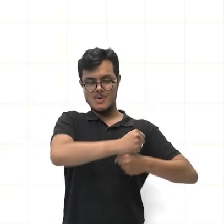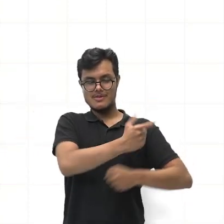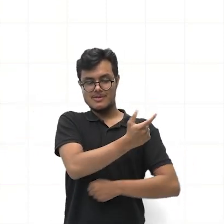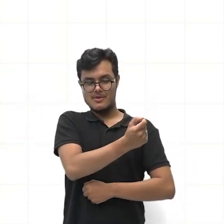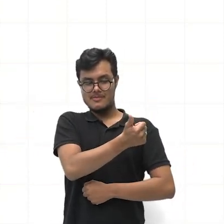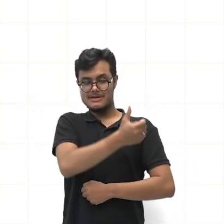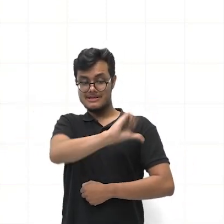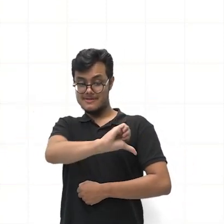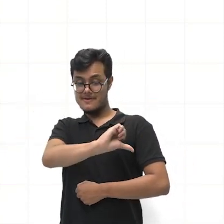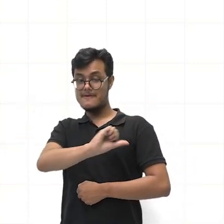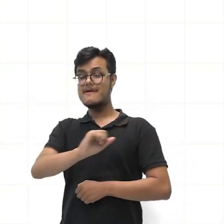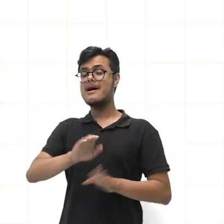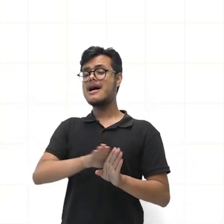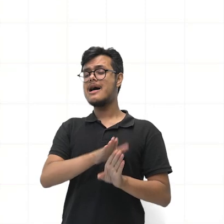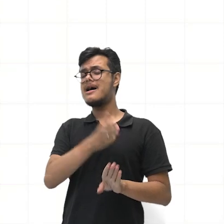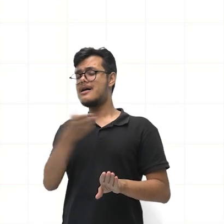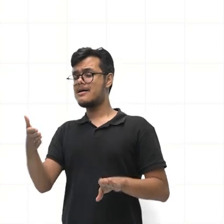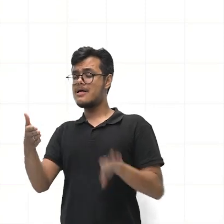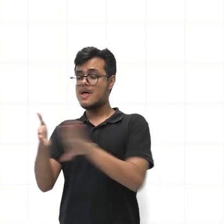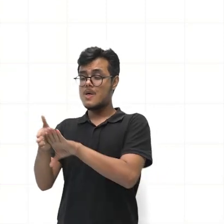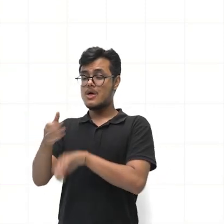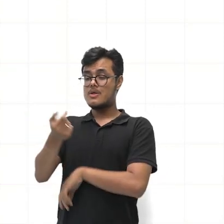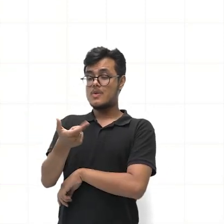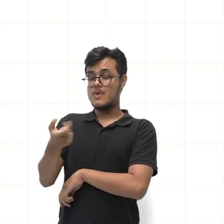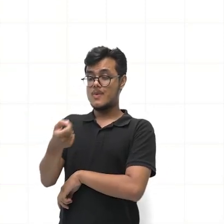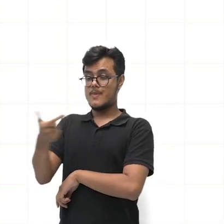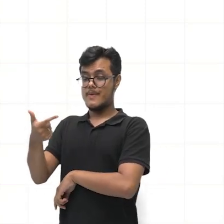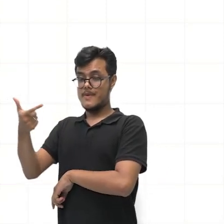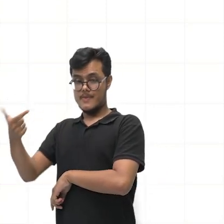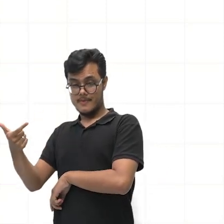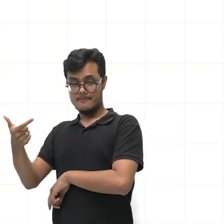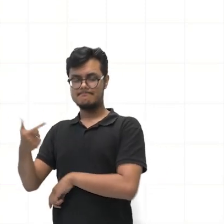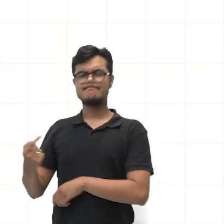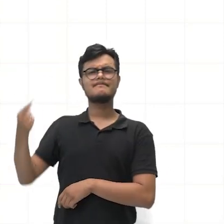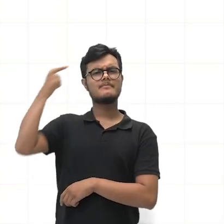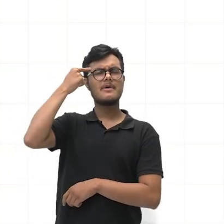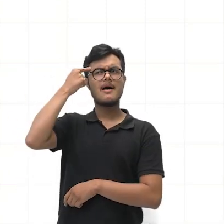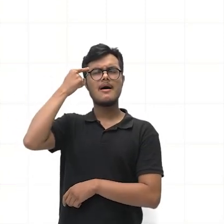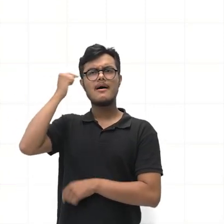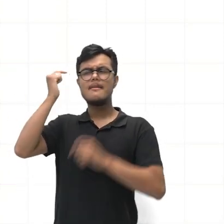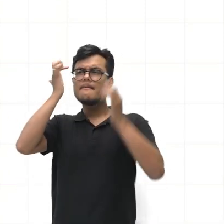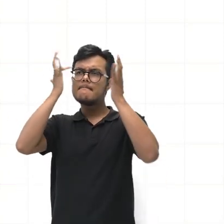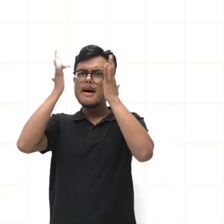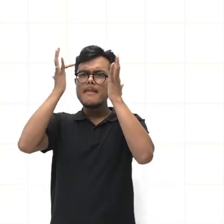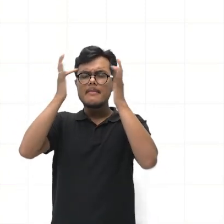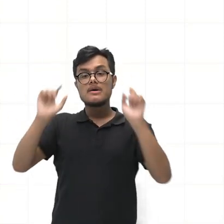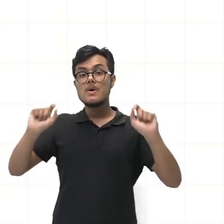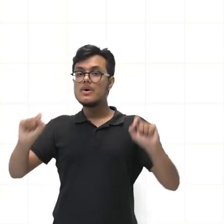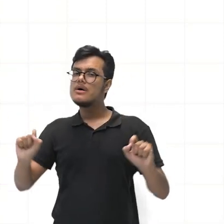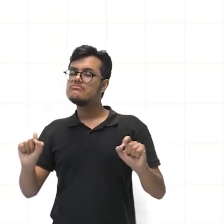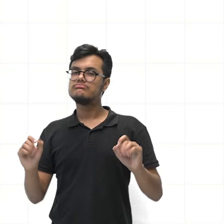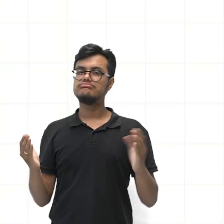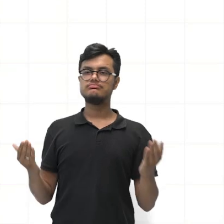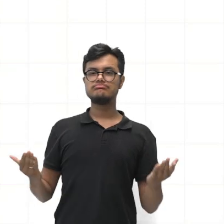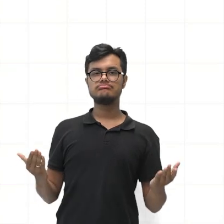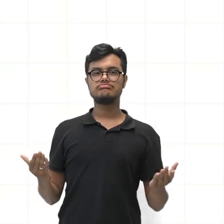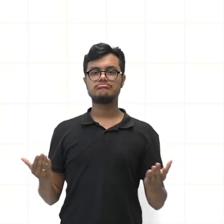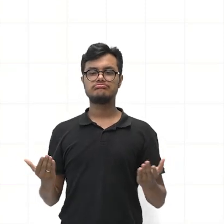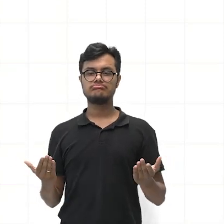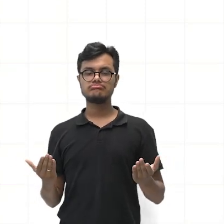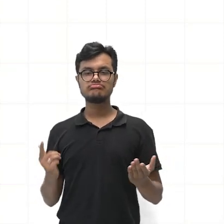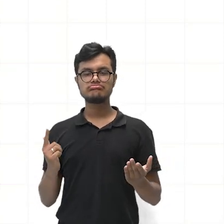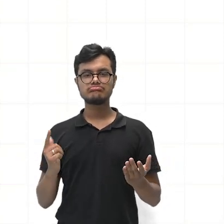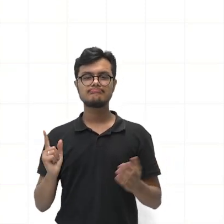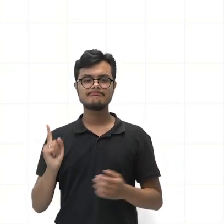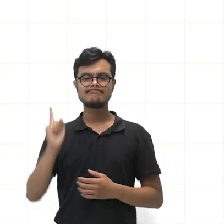de 2022? Então, aqui a gente pode ter uma ideia do quão tão grande